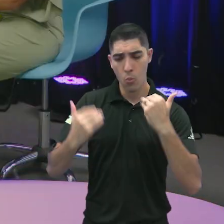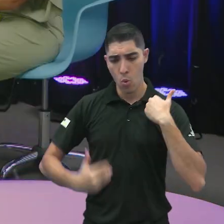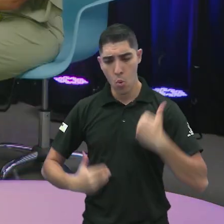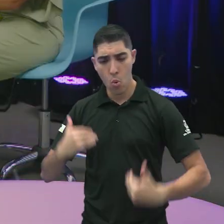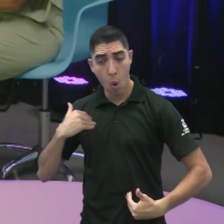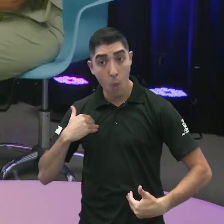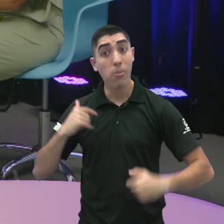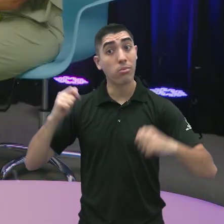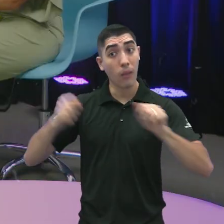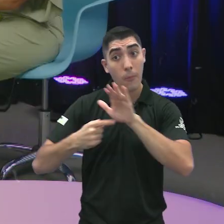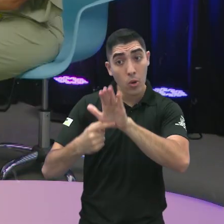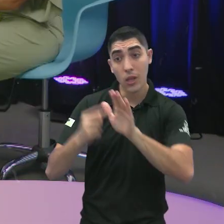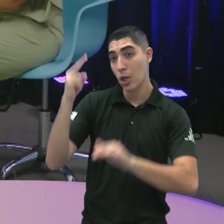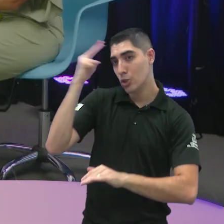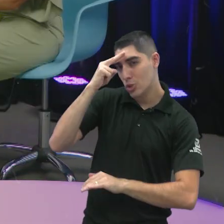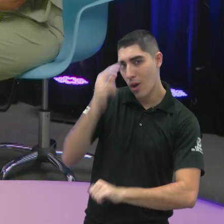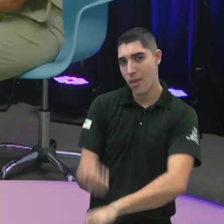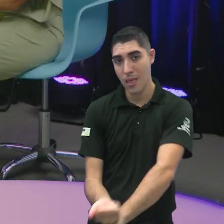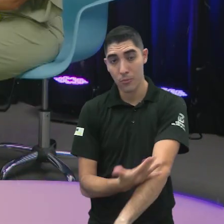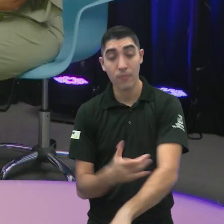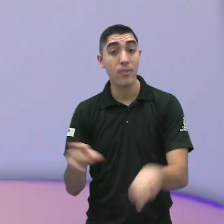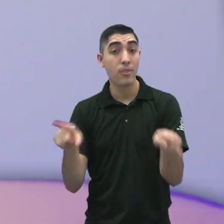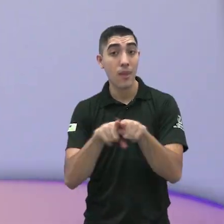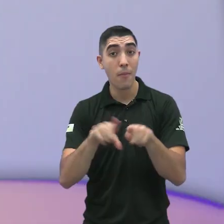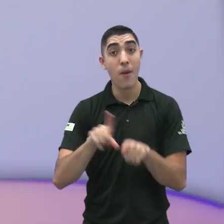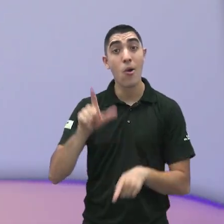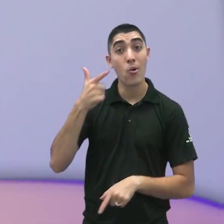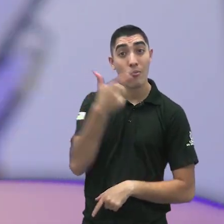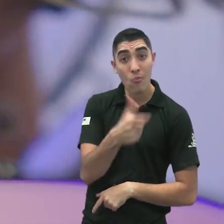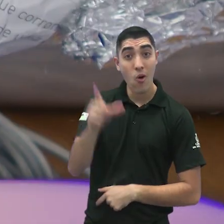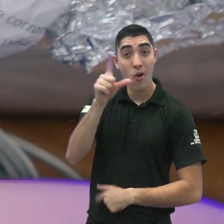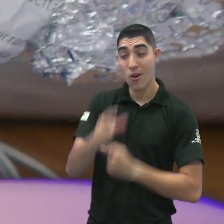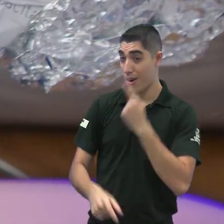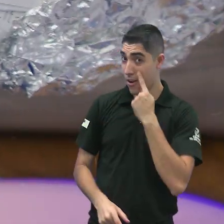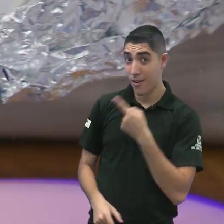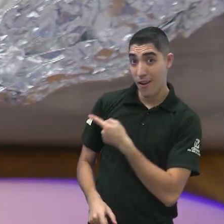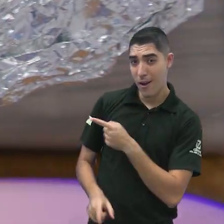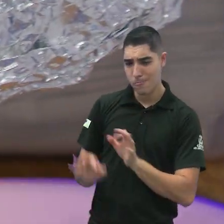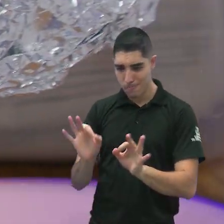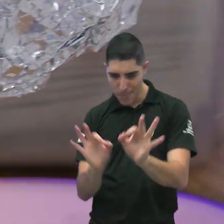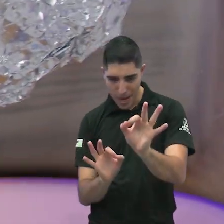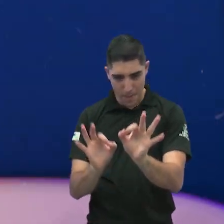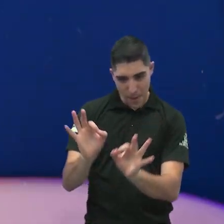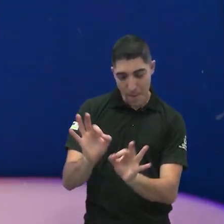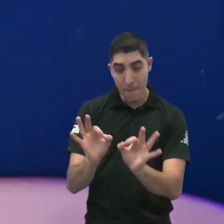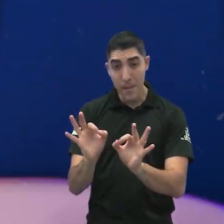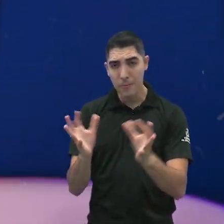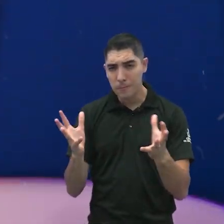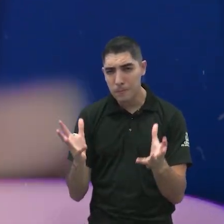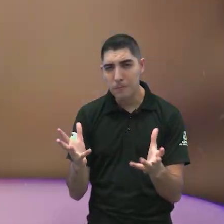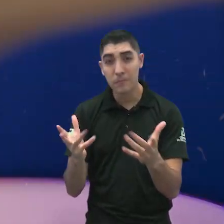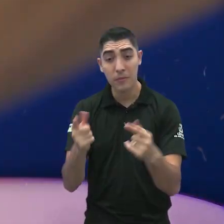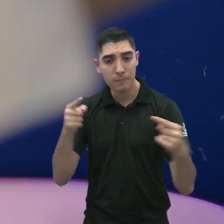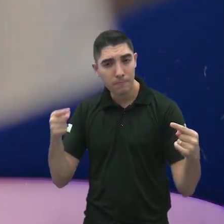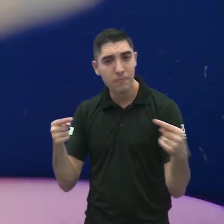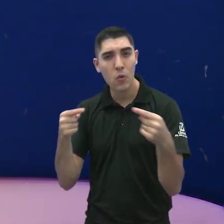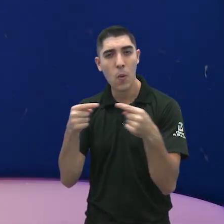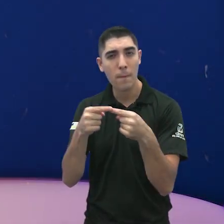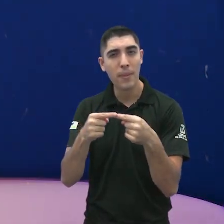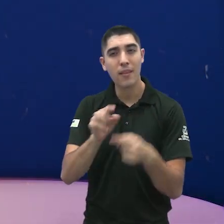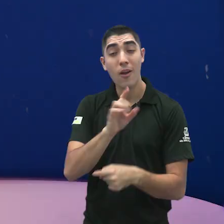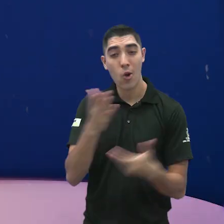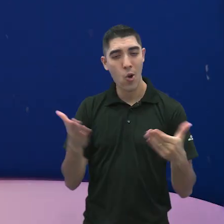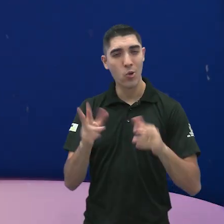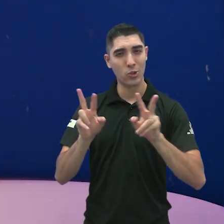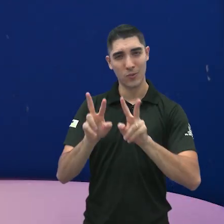como o corpo revela histórias e emoções. E a nossa artista misteriosa está criando uma obra que dialoga